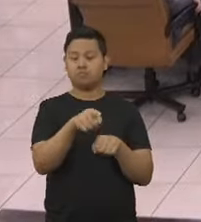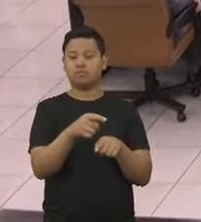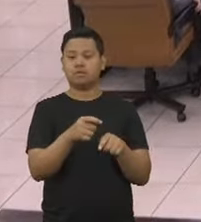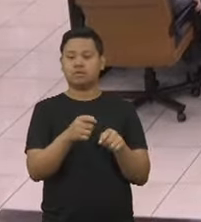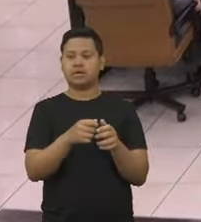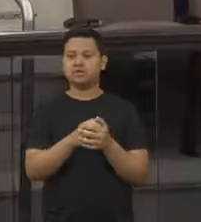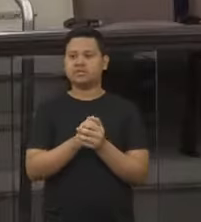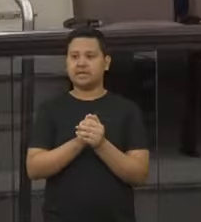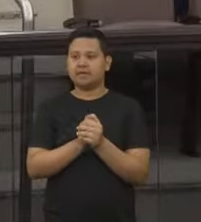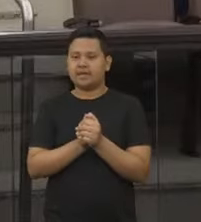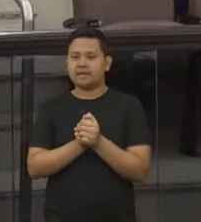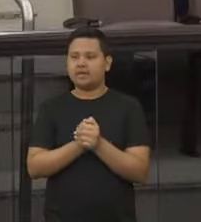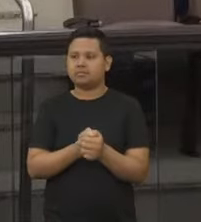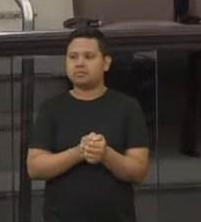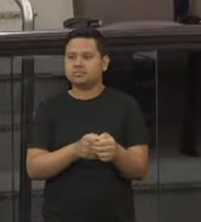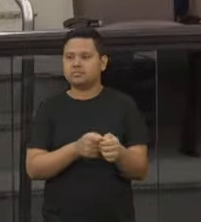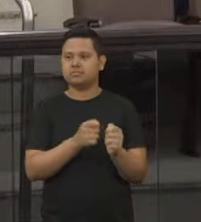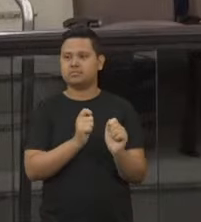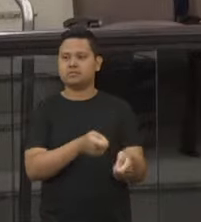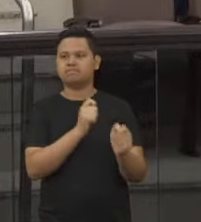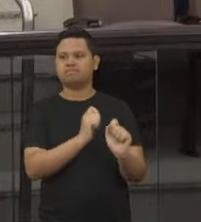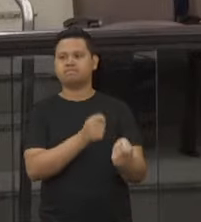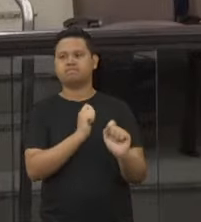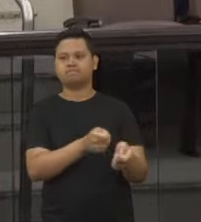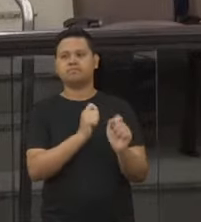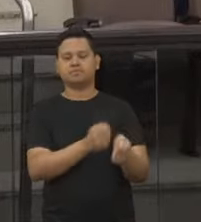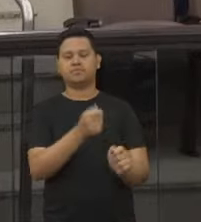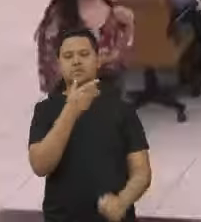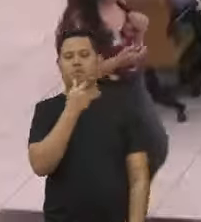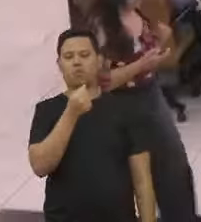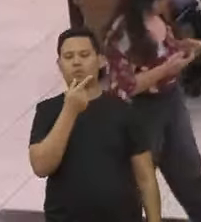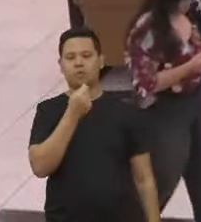está presente aqui na sessão.